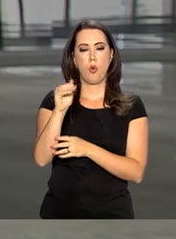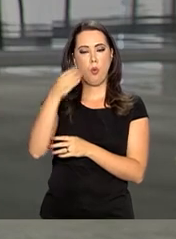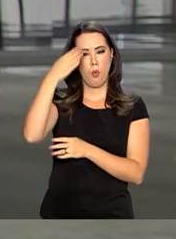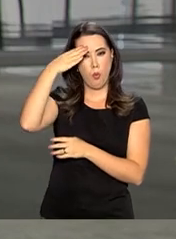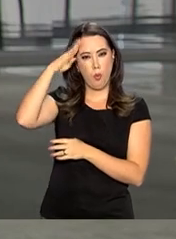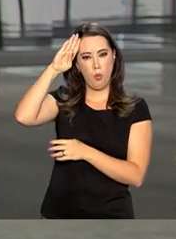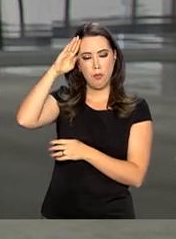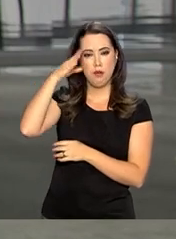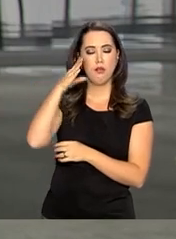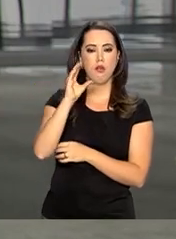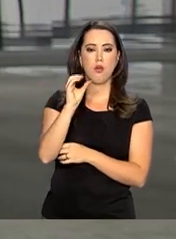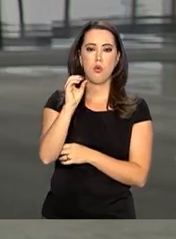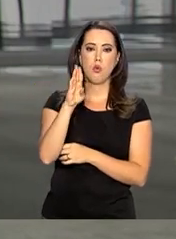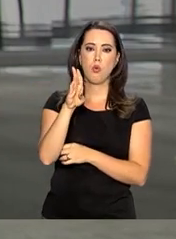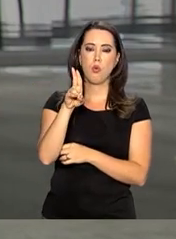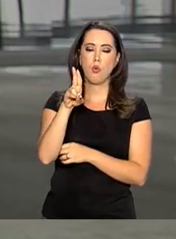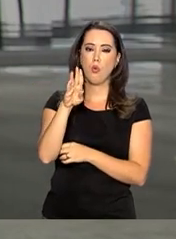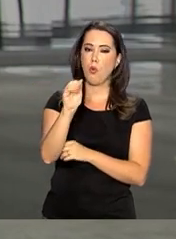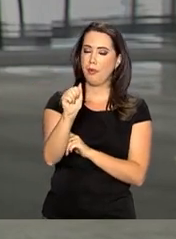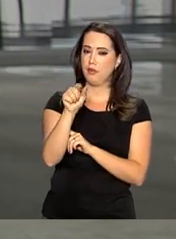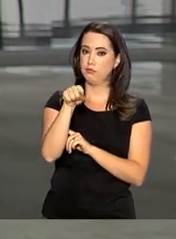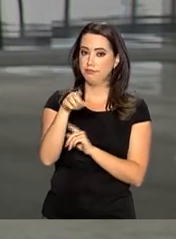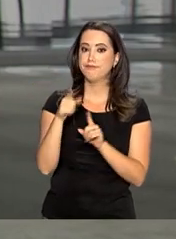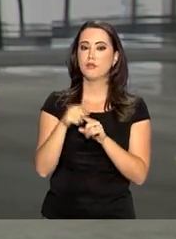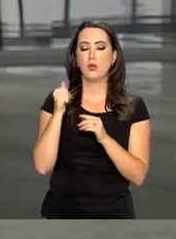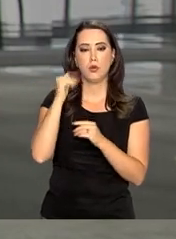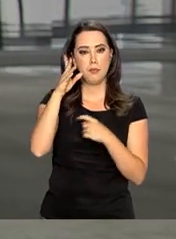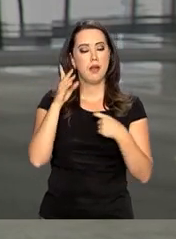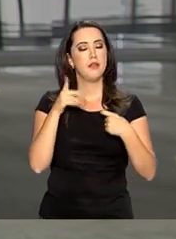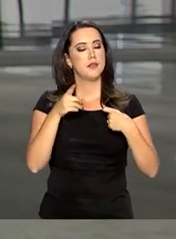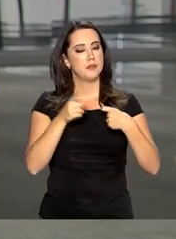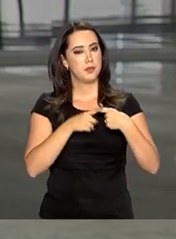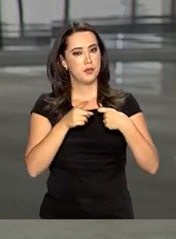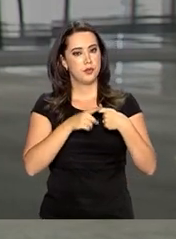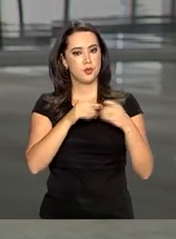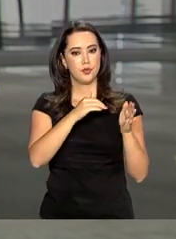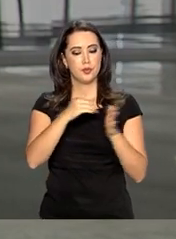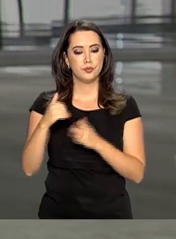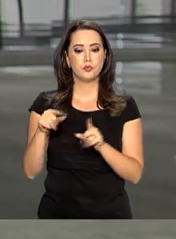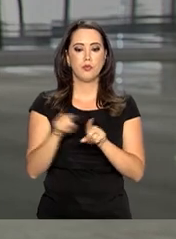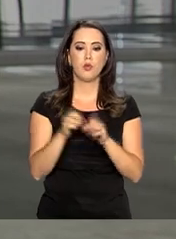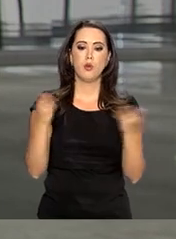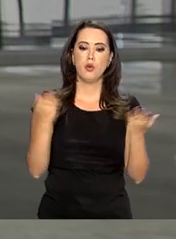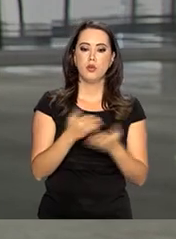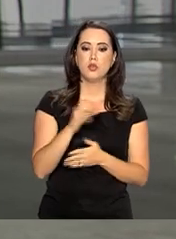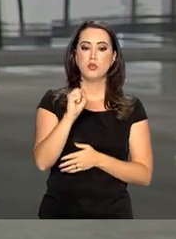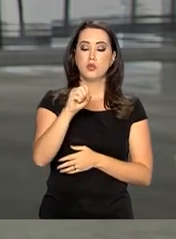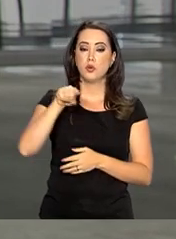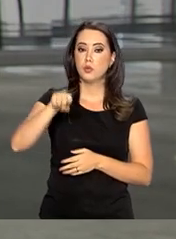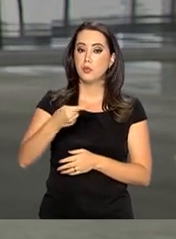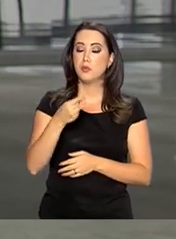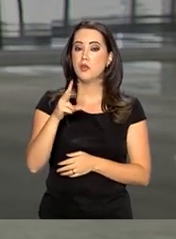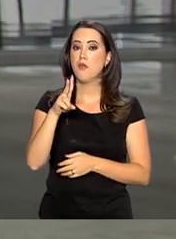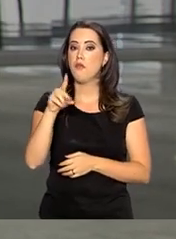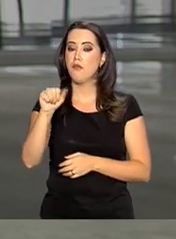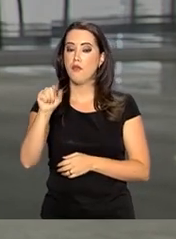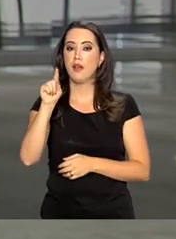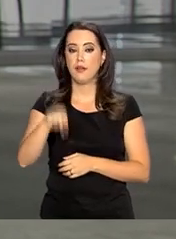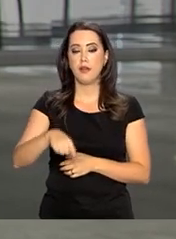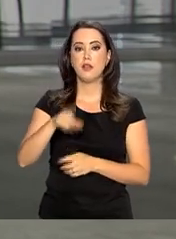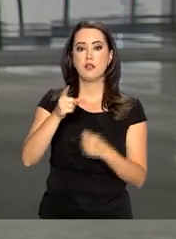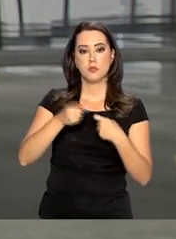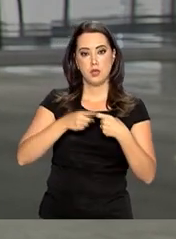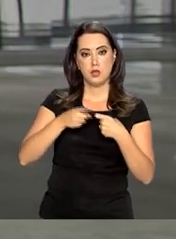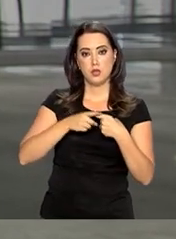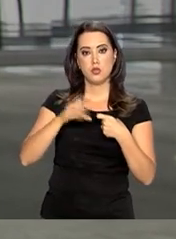Médicos. Atualmente, 8 mil das 18 mil vagas no programa estão ocupadas pelos médicos cubanos.